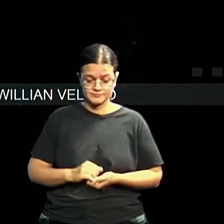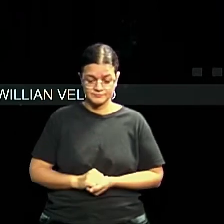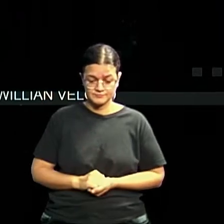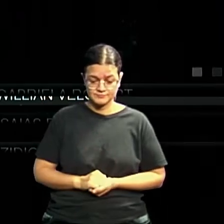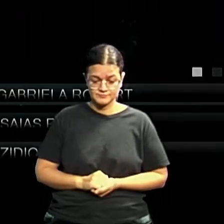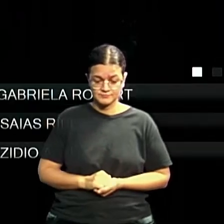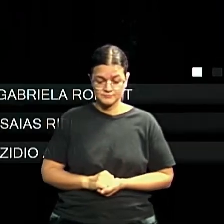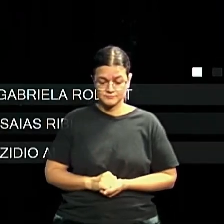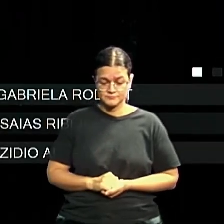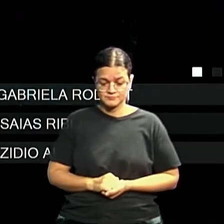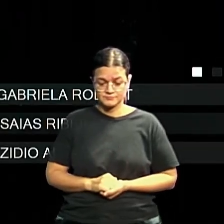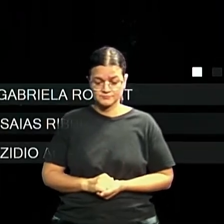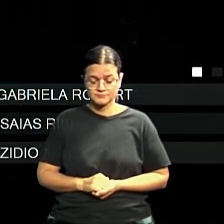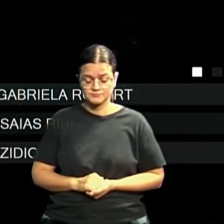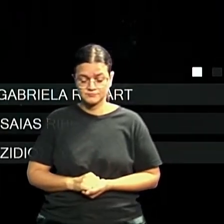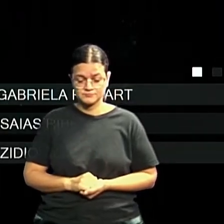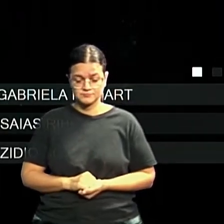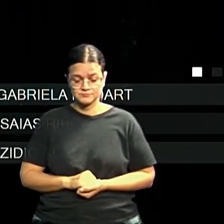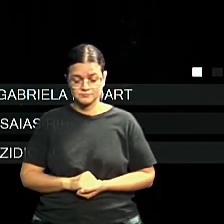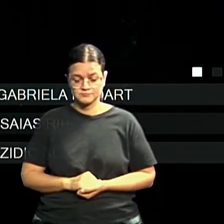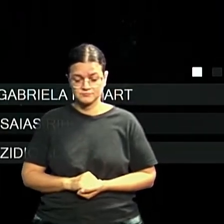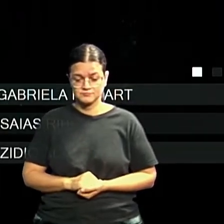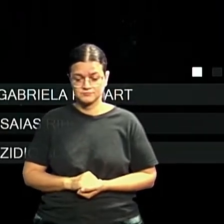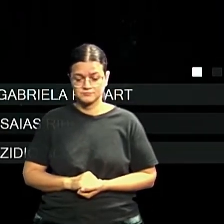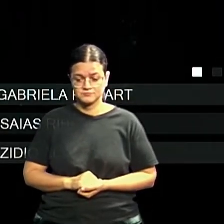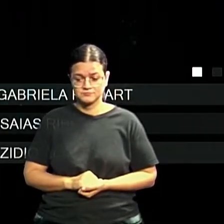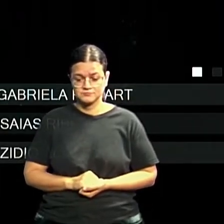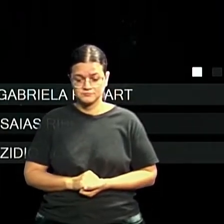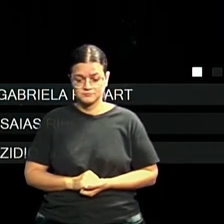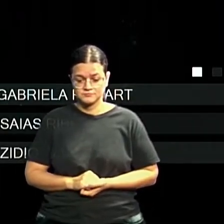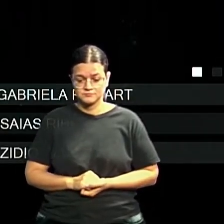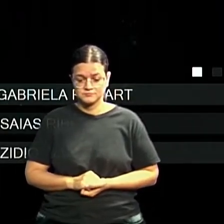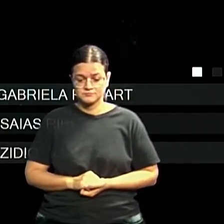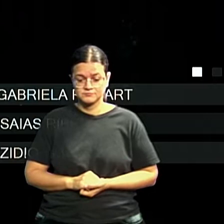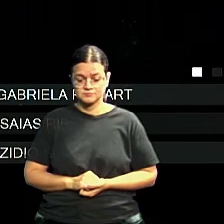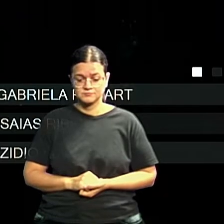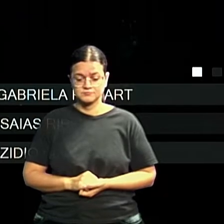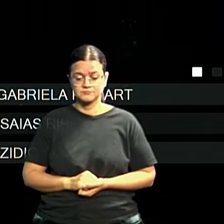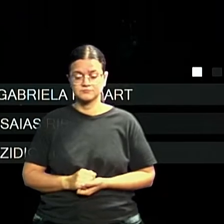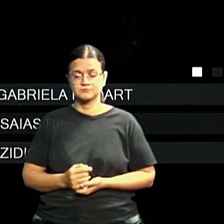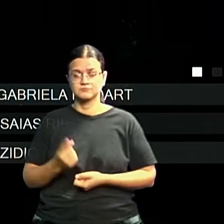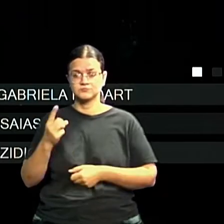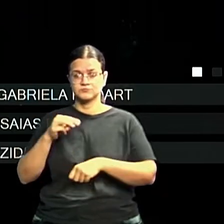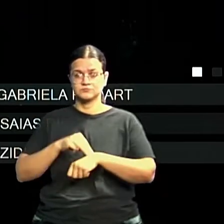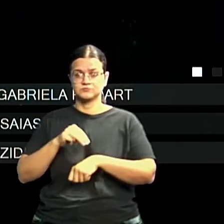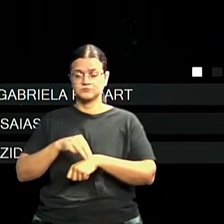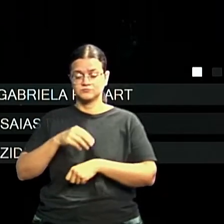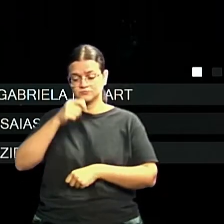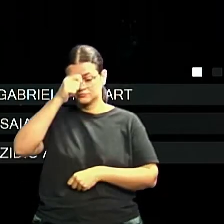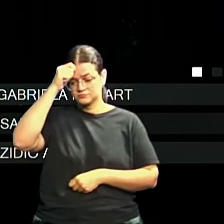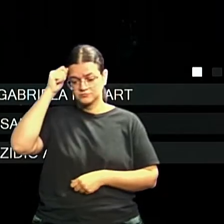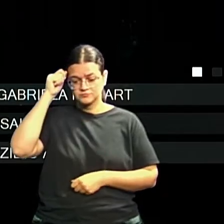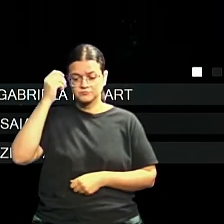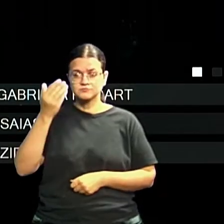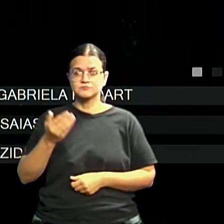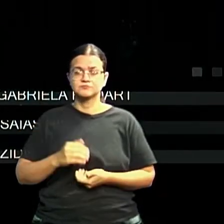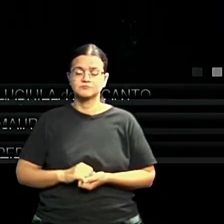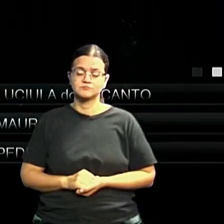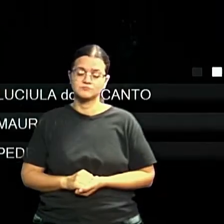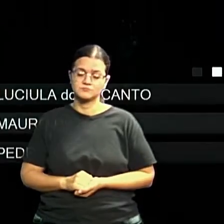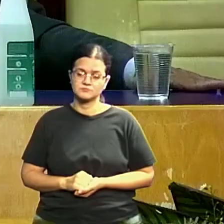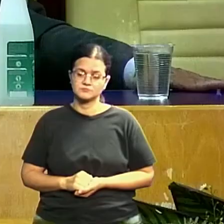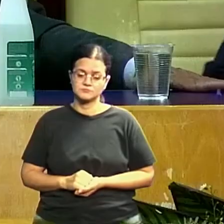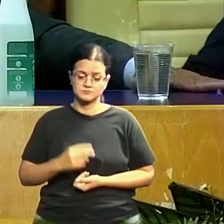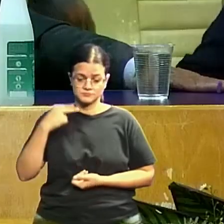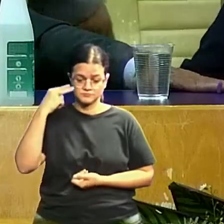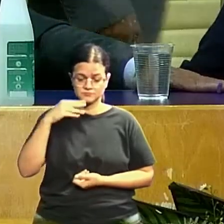do tempo do partido. 5. A liderança. Questão de ordem, presidente. Questão de ordem, vereador Anselmo